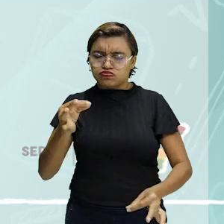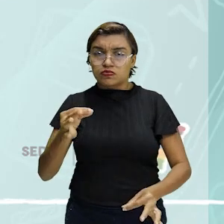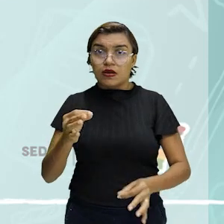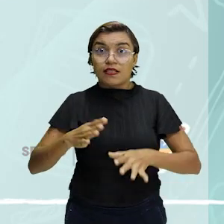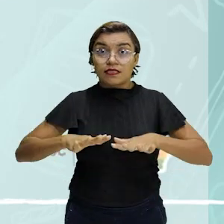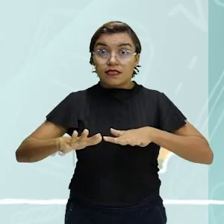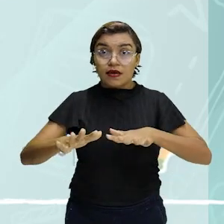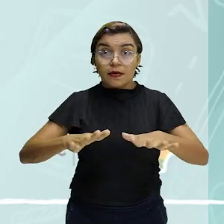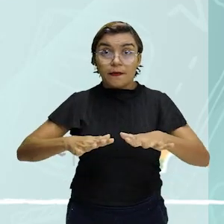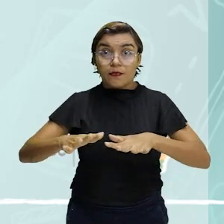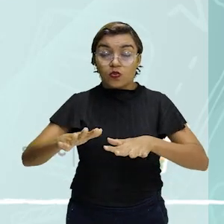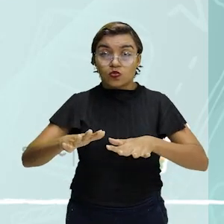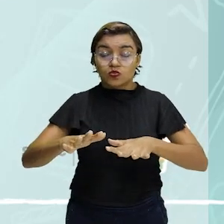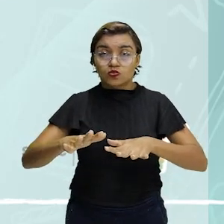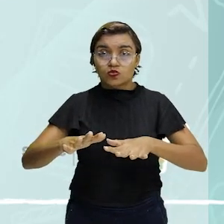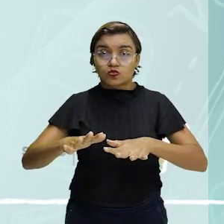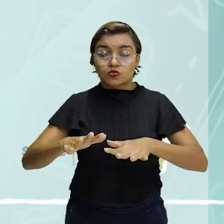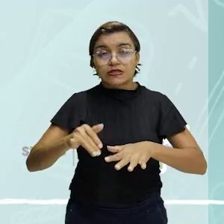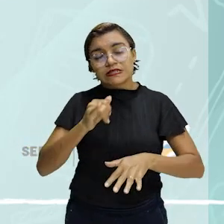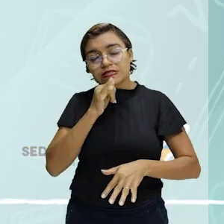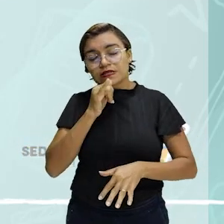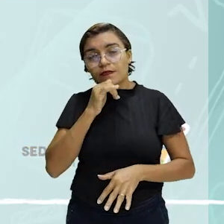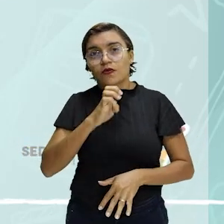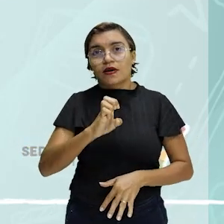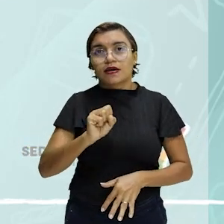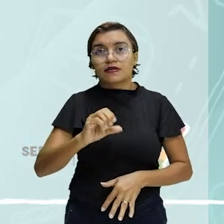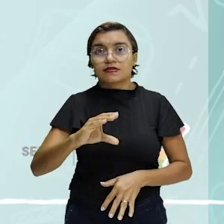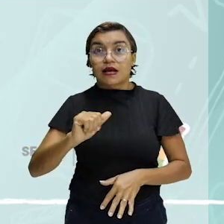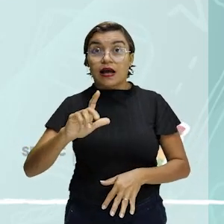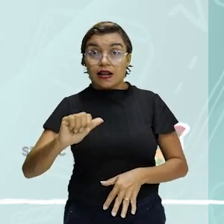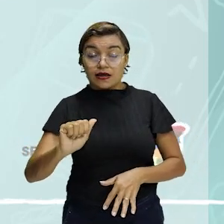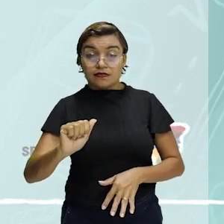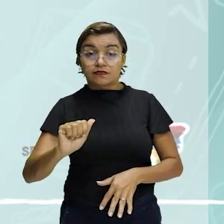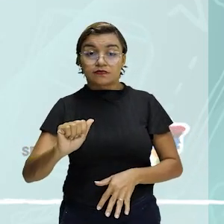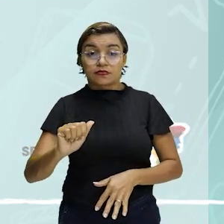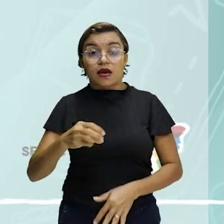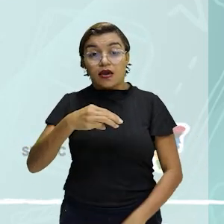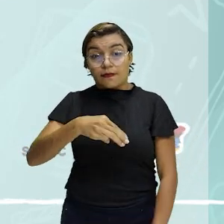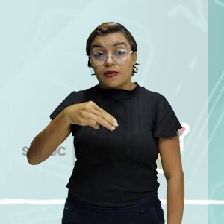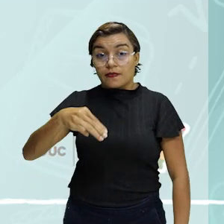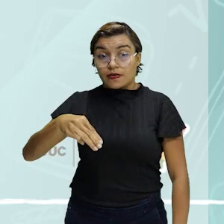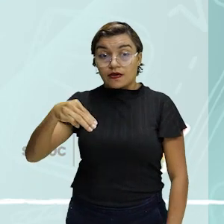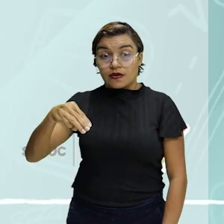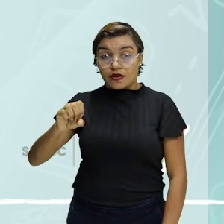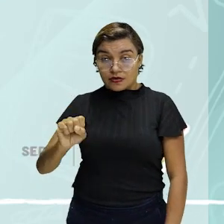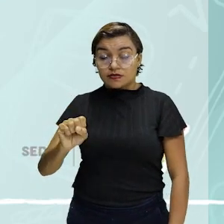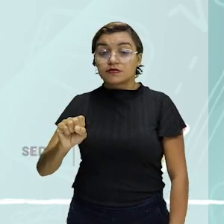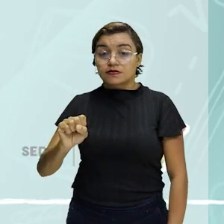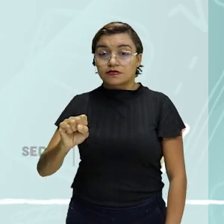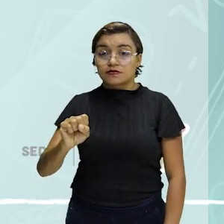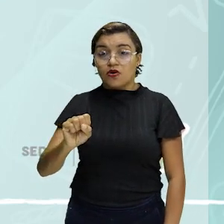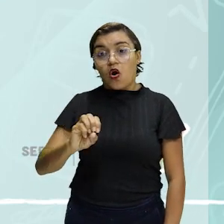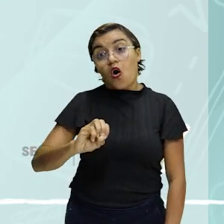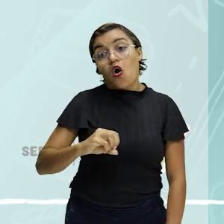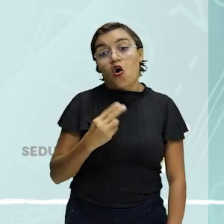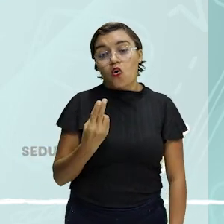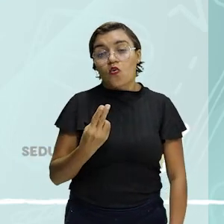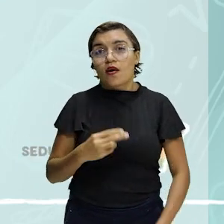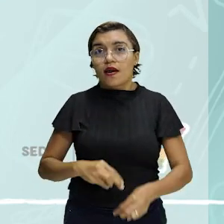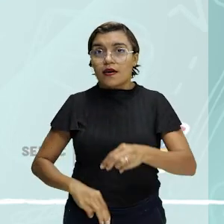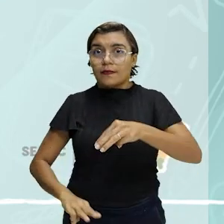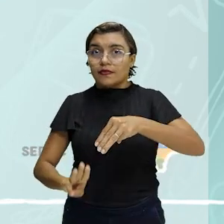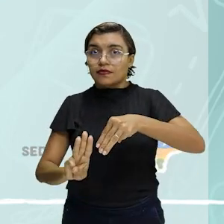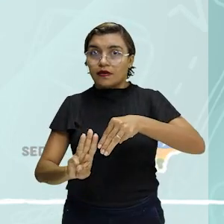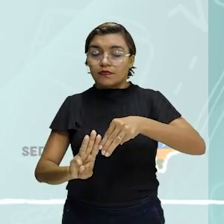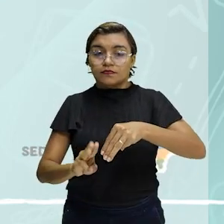em terremoto, a escala que hoje nós utilizamos é essa aqui, a MMS ou MW, tá bom? Assim